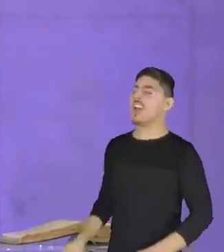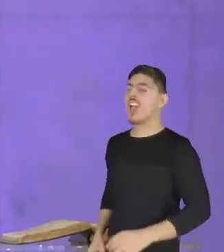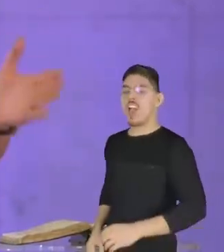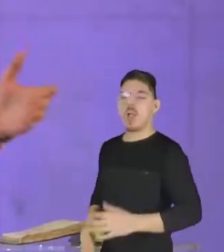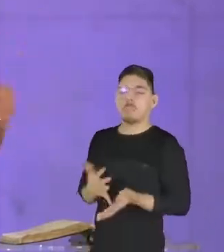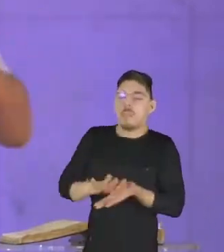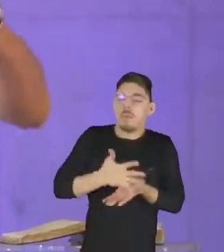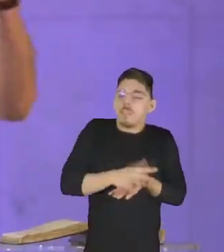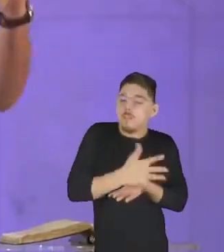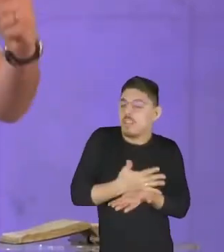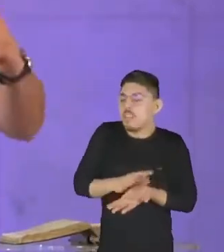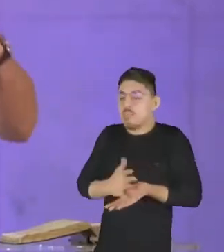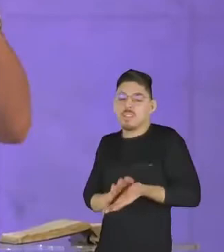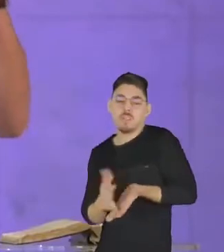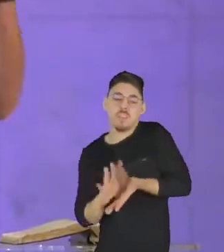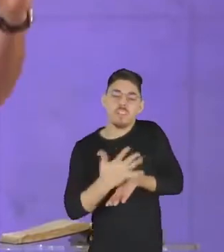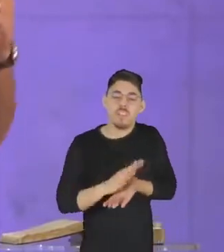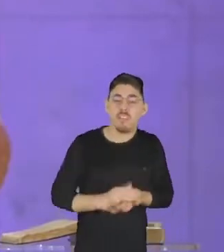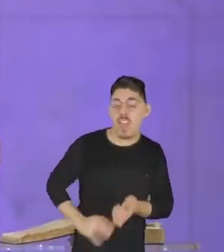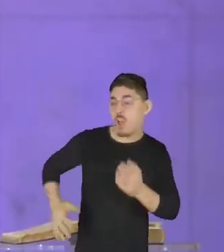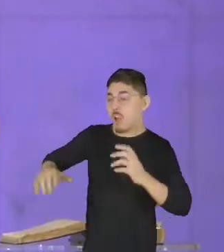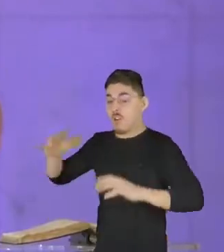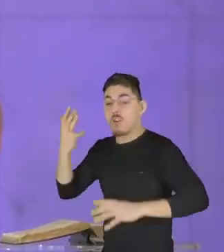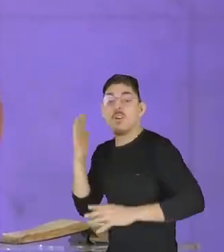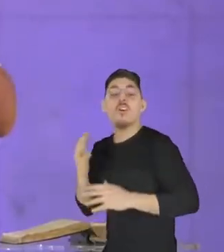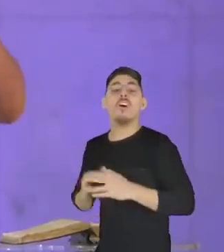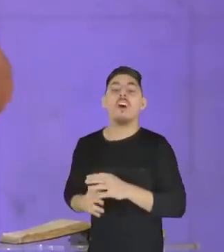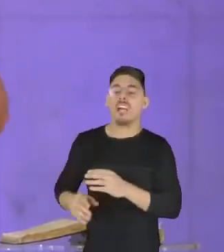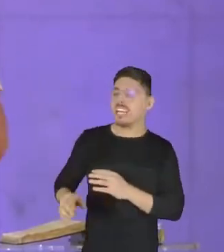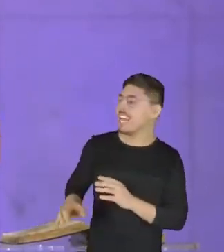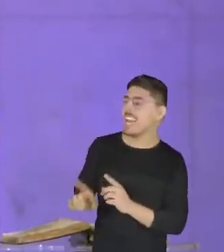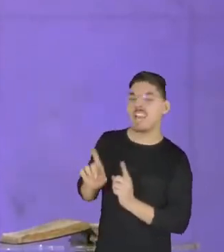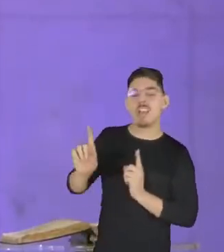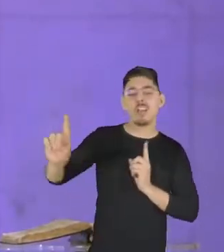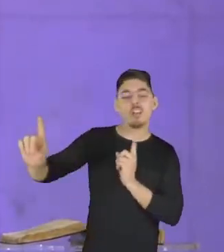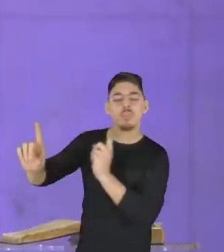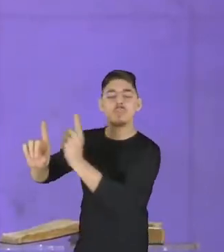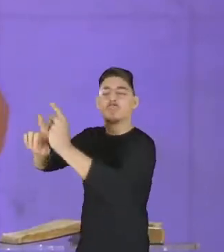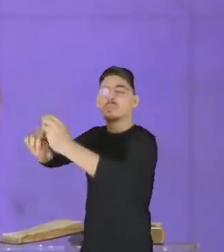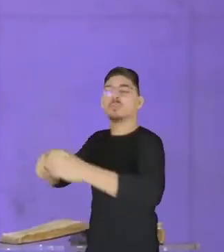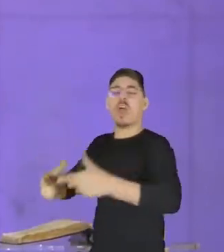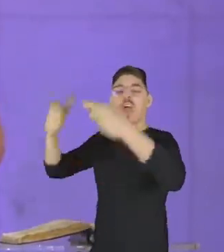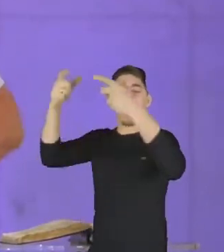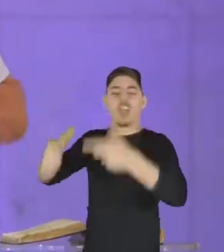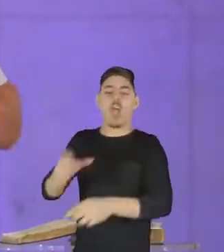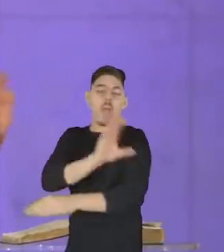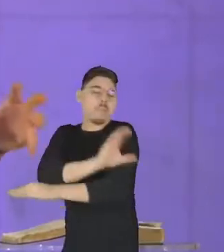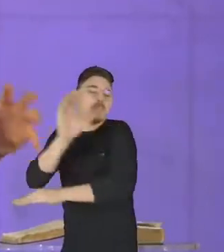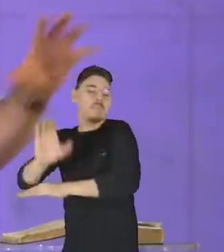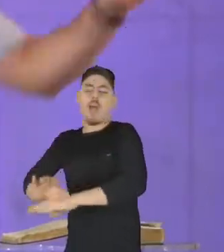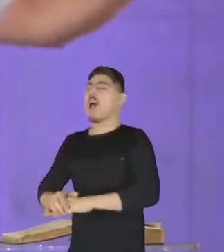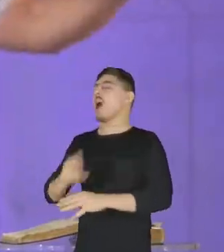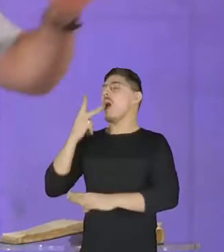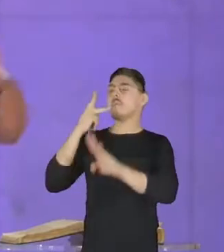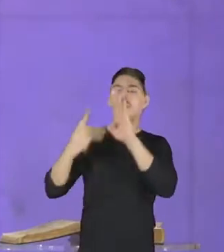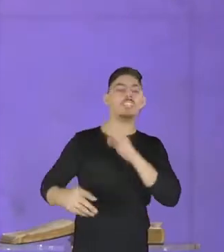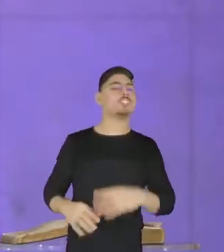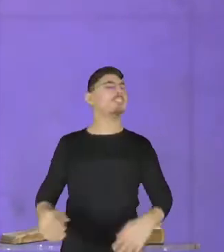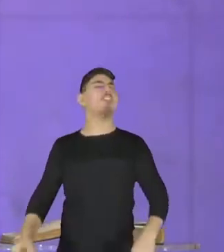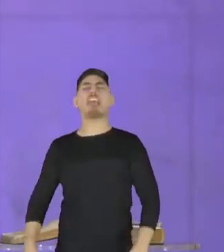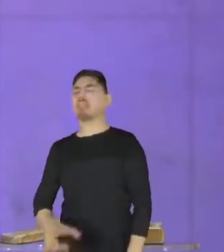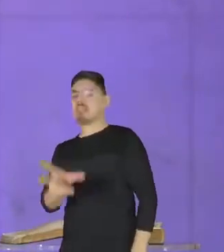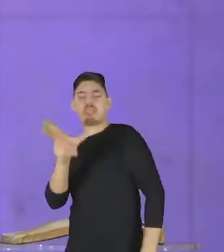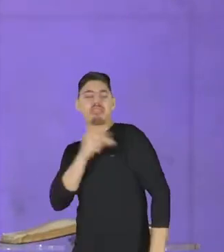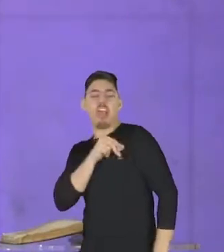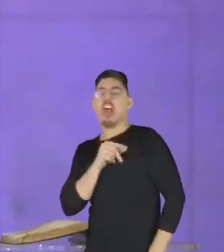rítmica para receber o povo, né? Aquela bandinha, o povo vai entrando lá pelo meio, na terra prometida, ó, que maravilha! A casa